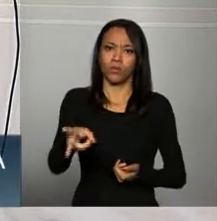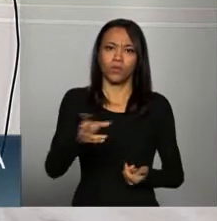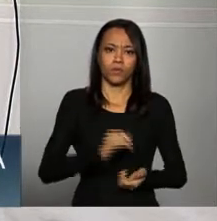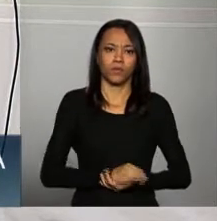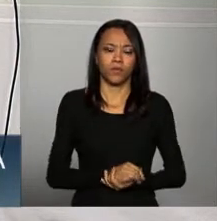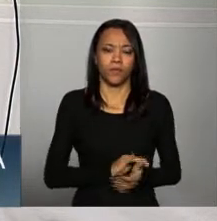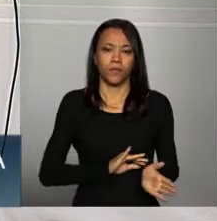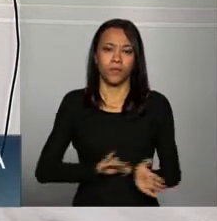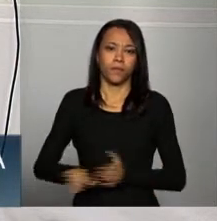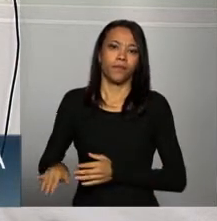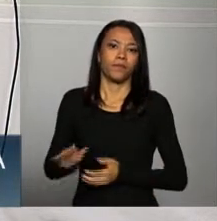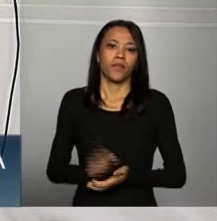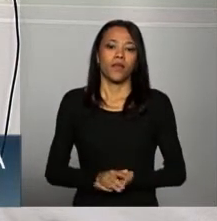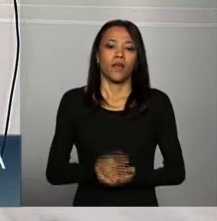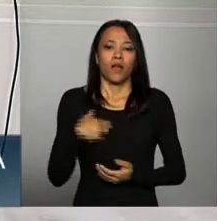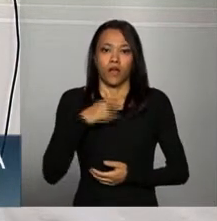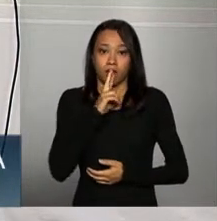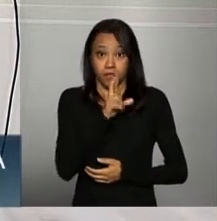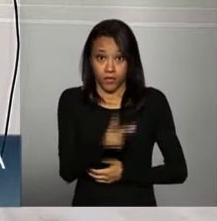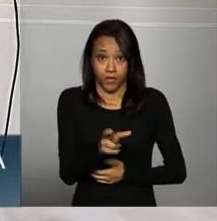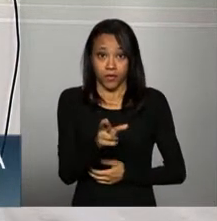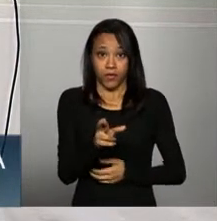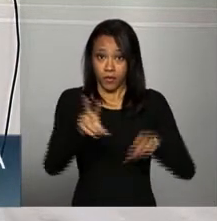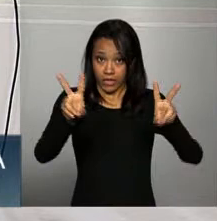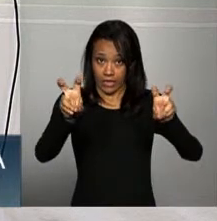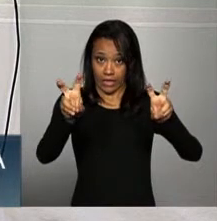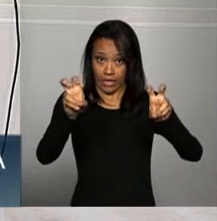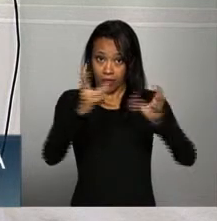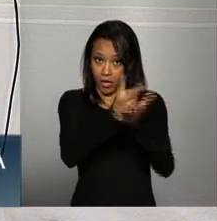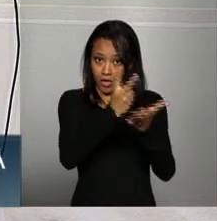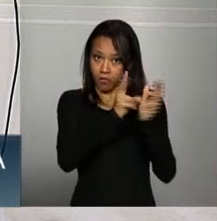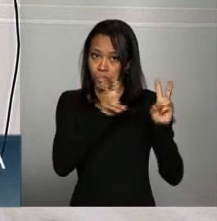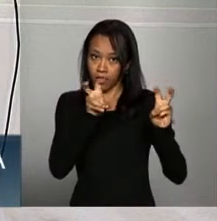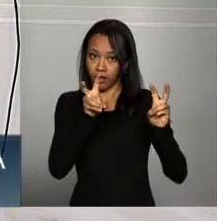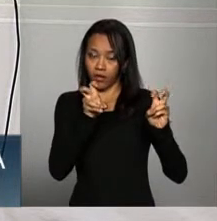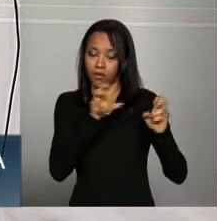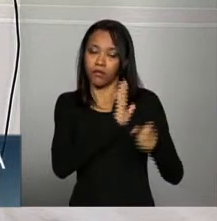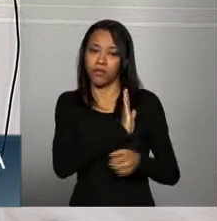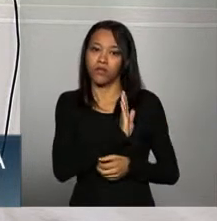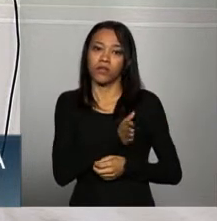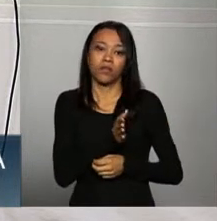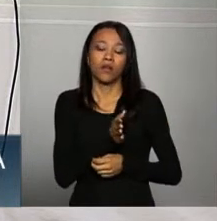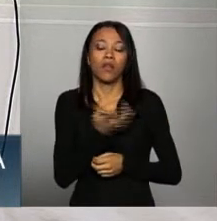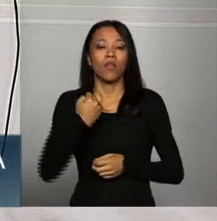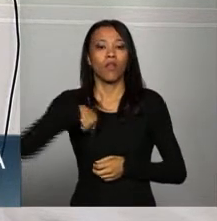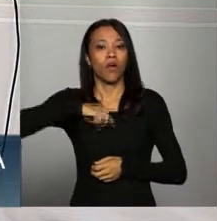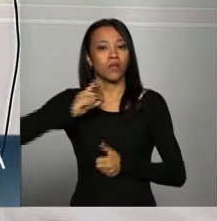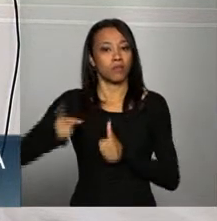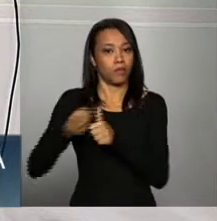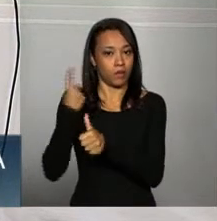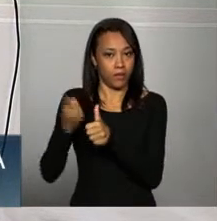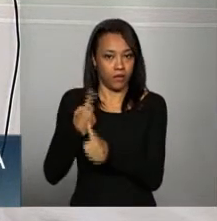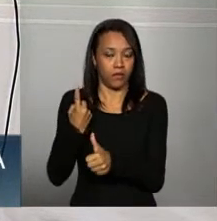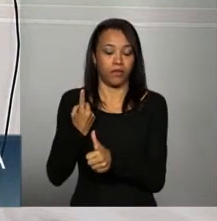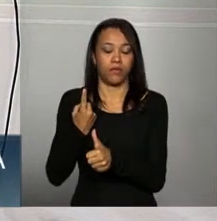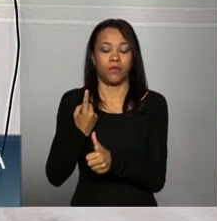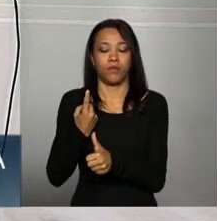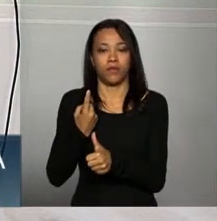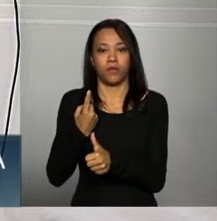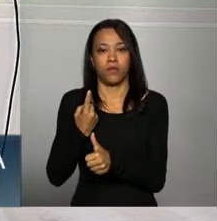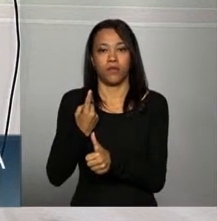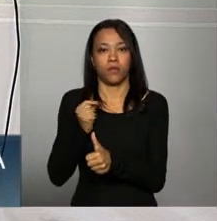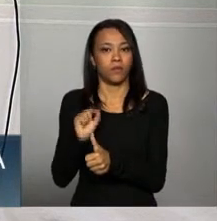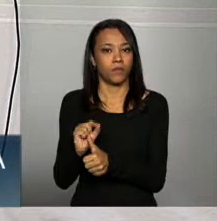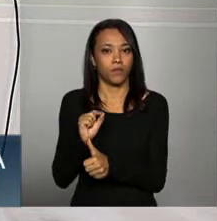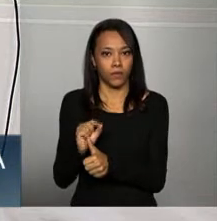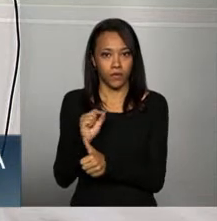Catarina, sobre esse assunto especificamente, assim, eu queria fazer um adendo. Primeiro, nós estamos trabalhando aqui, a presença